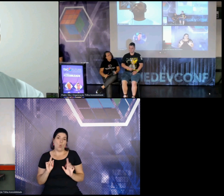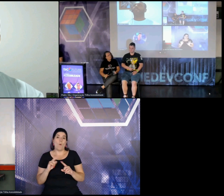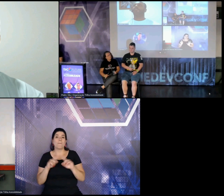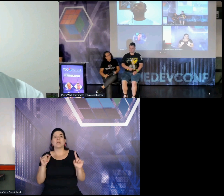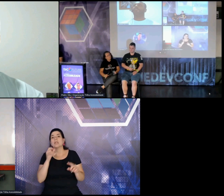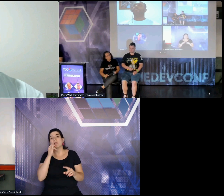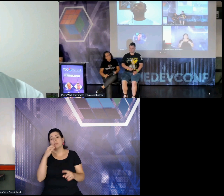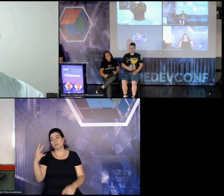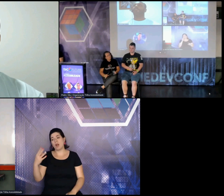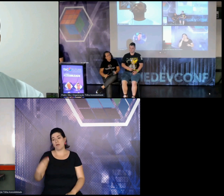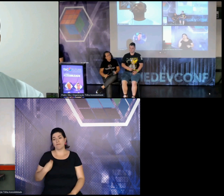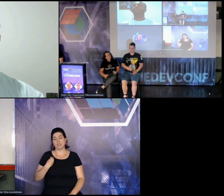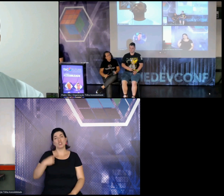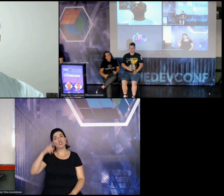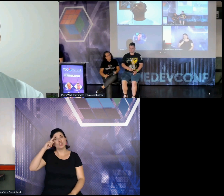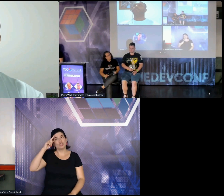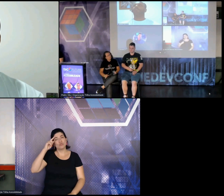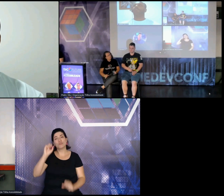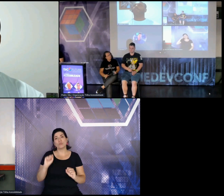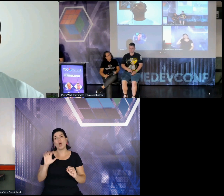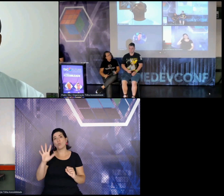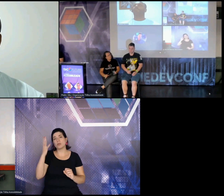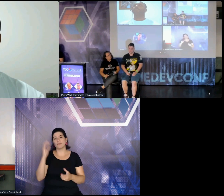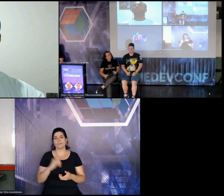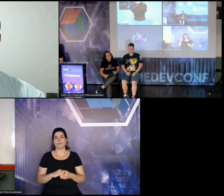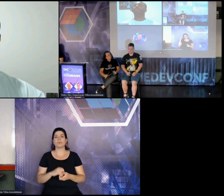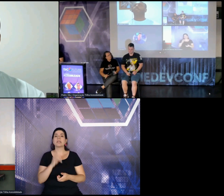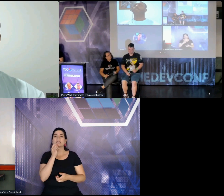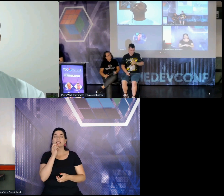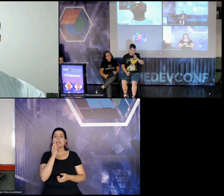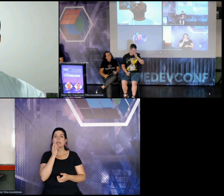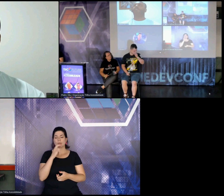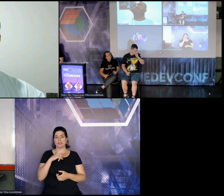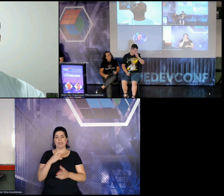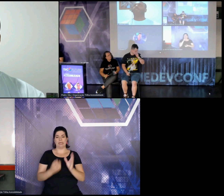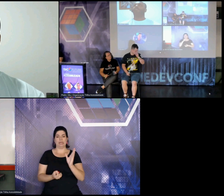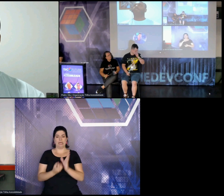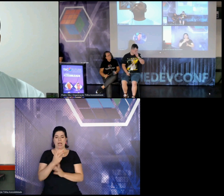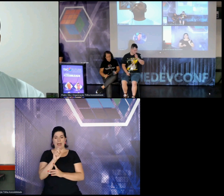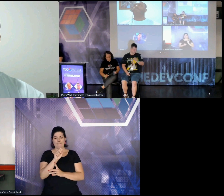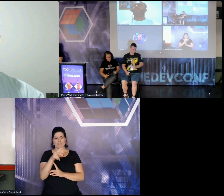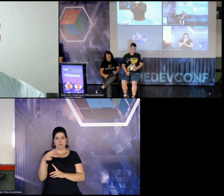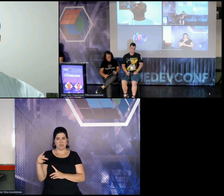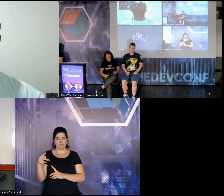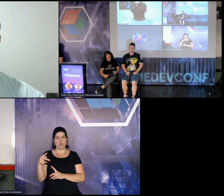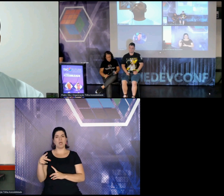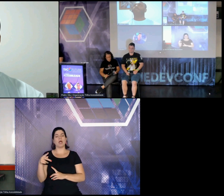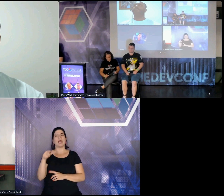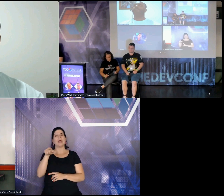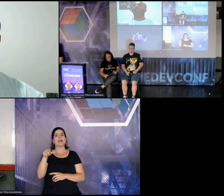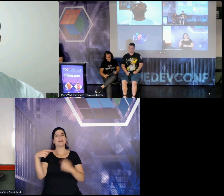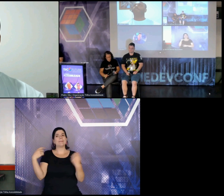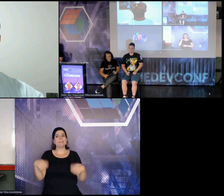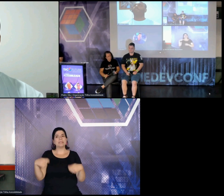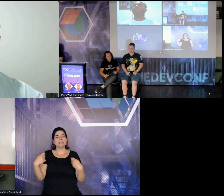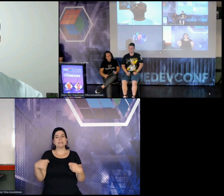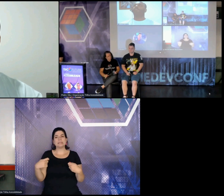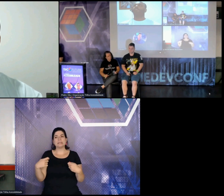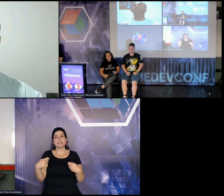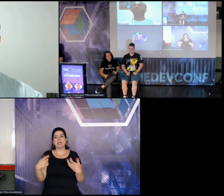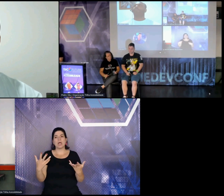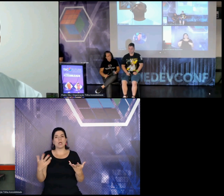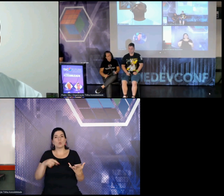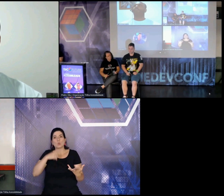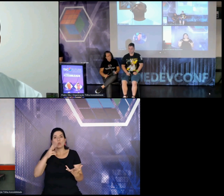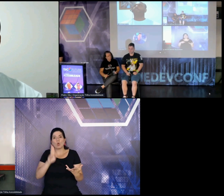dia a dia, né? Às vezes a pessoa desenvolve uma aplicação e acontece alguma situação que ela mesma não consegue utilizar se ela não